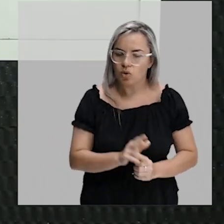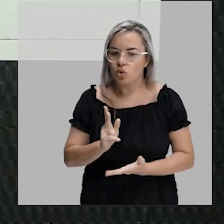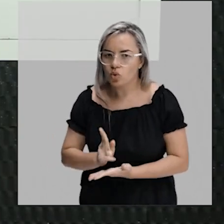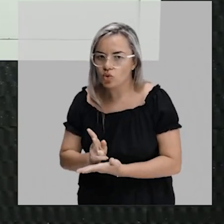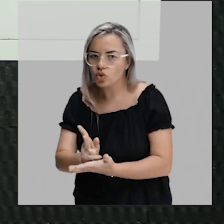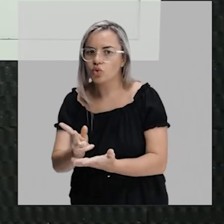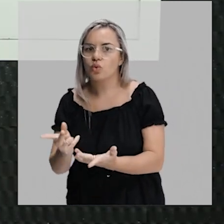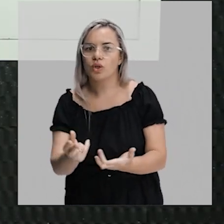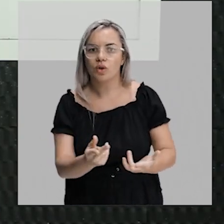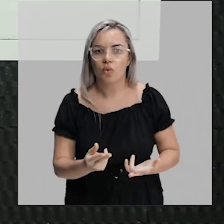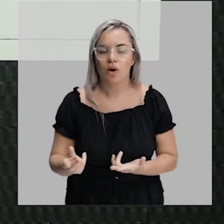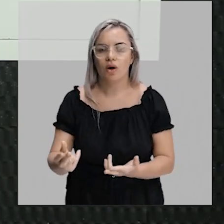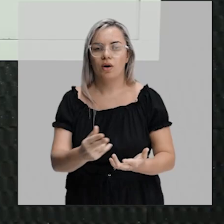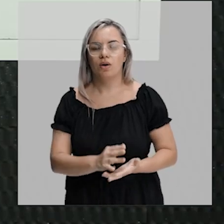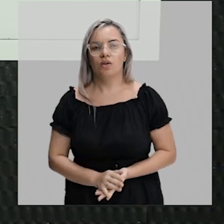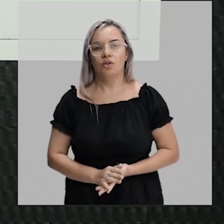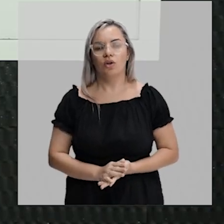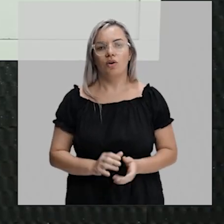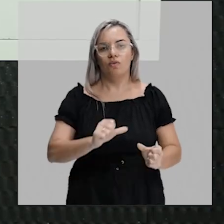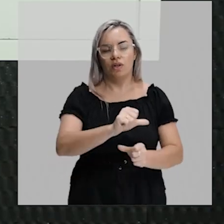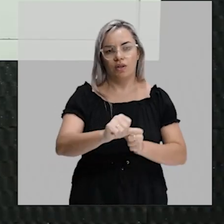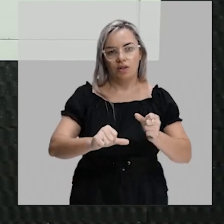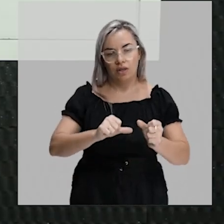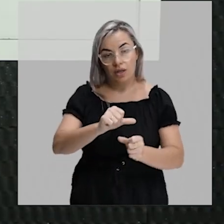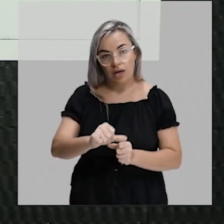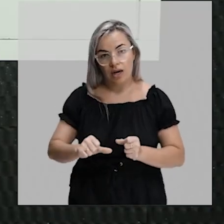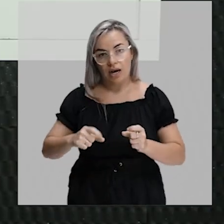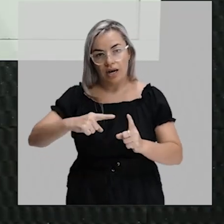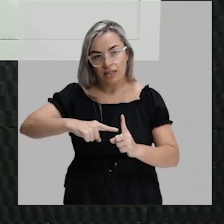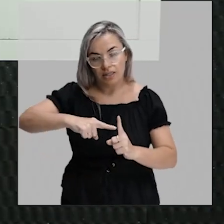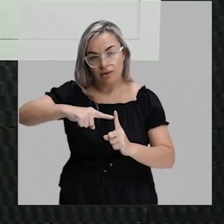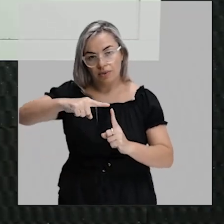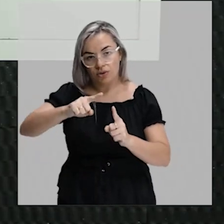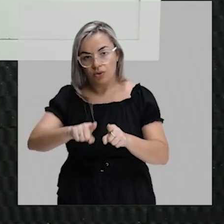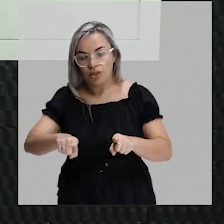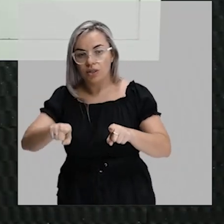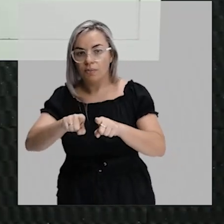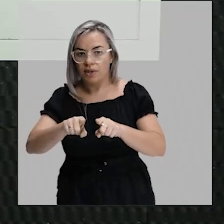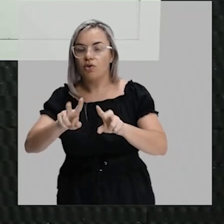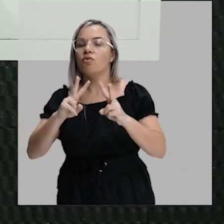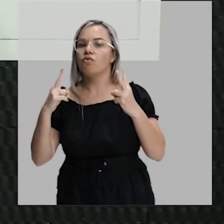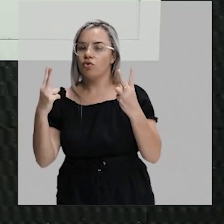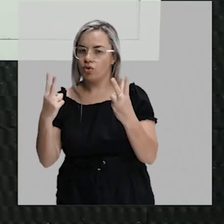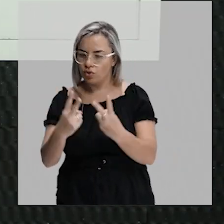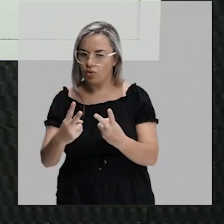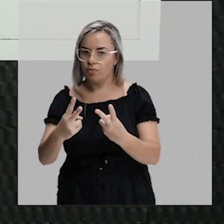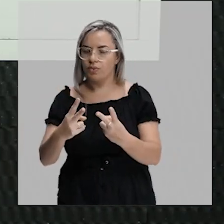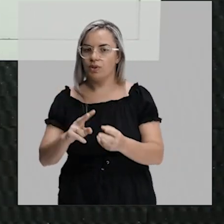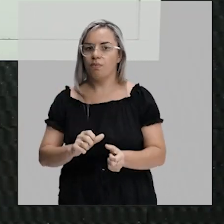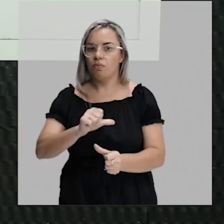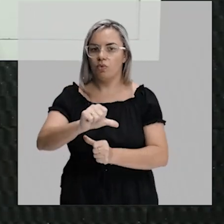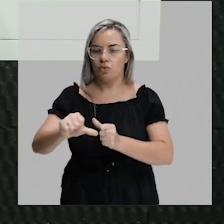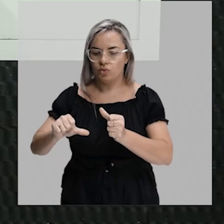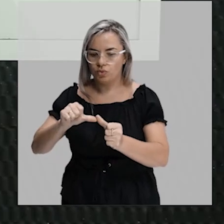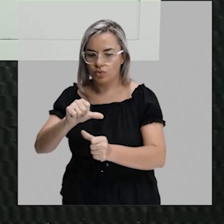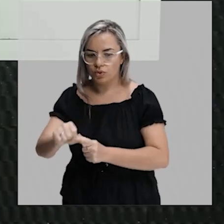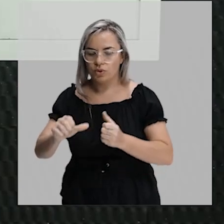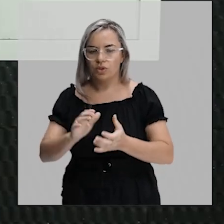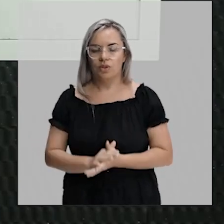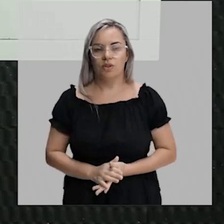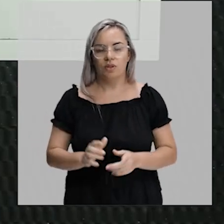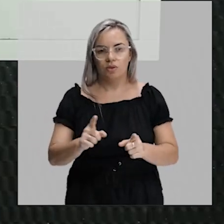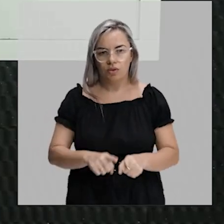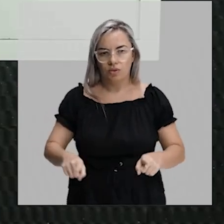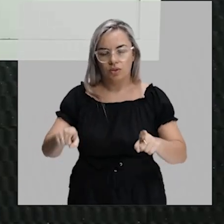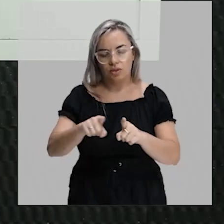apenas a temperatura e o volume. Lembrando que as três variáveis que nós trabalhamos aqui é pressão, temperatura e volume, Isso definimos,